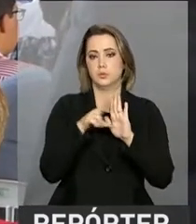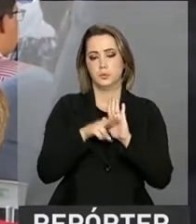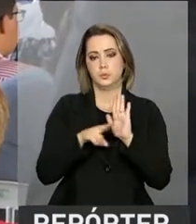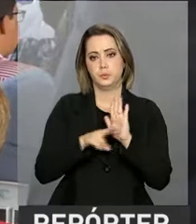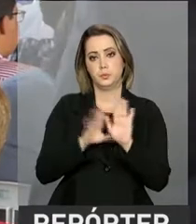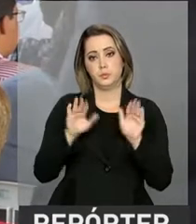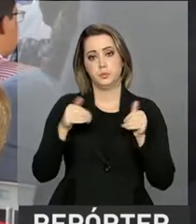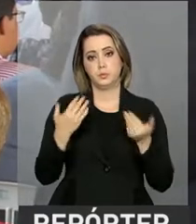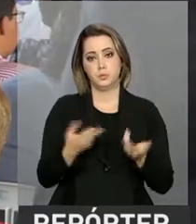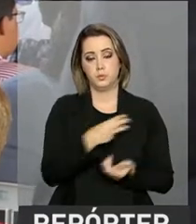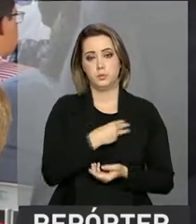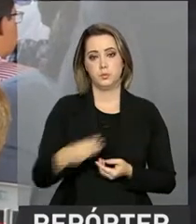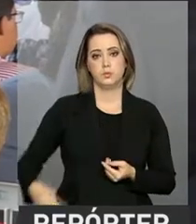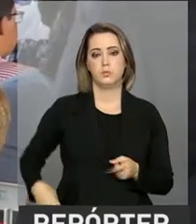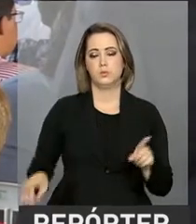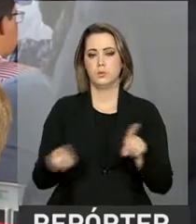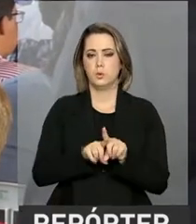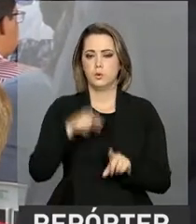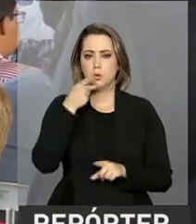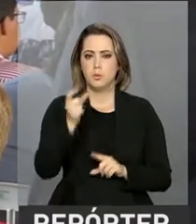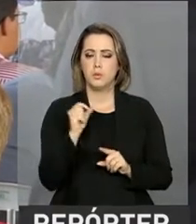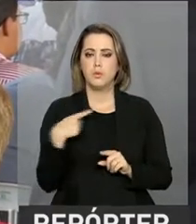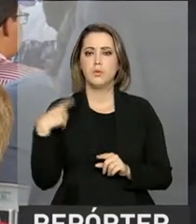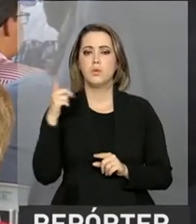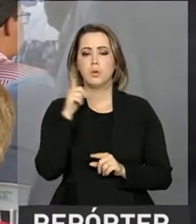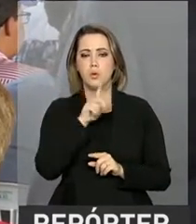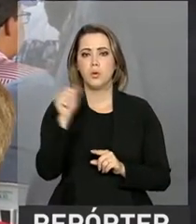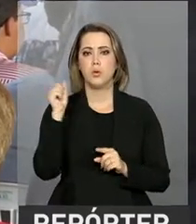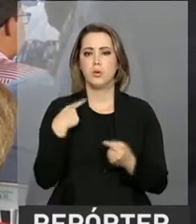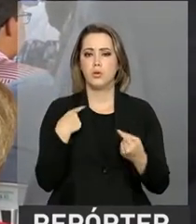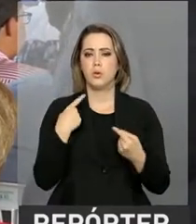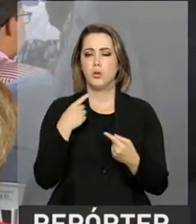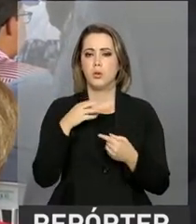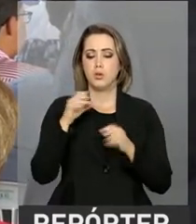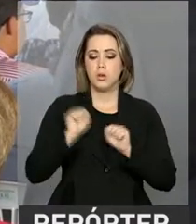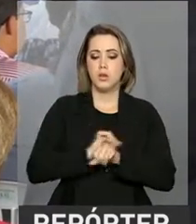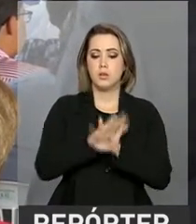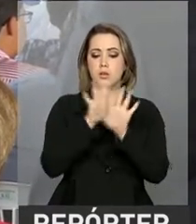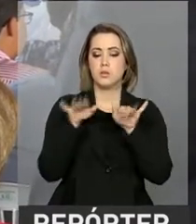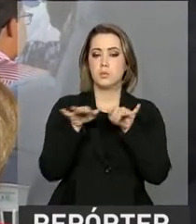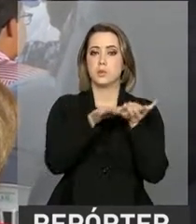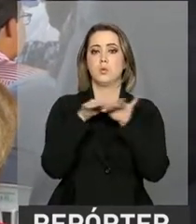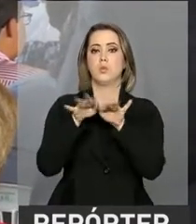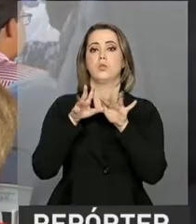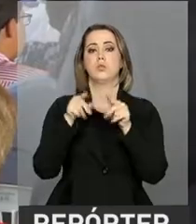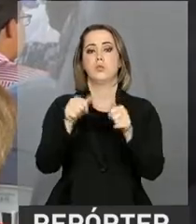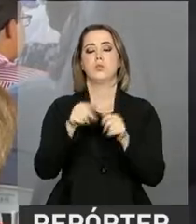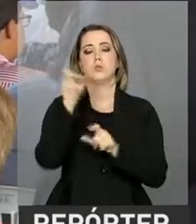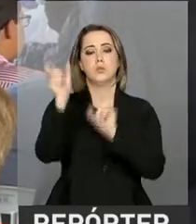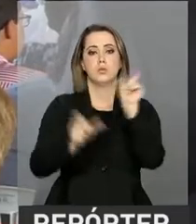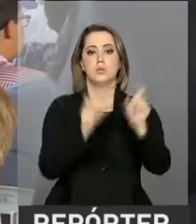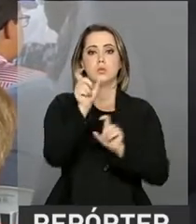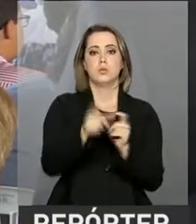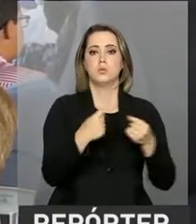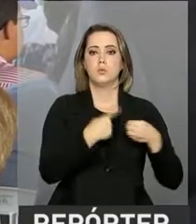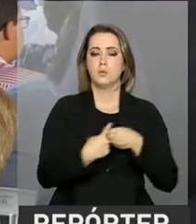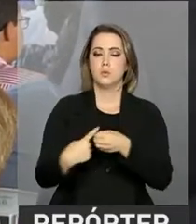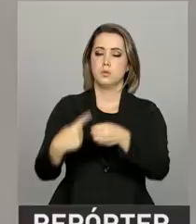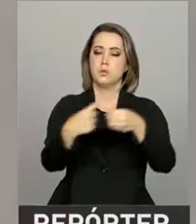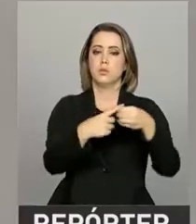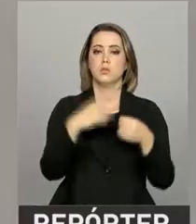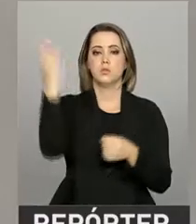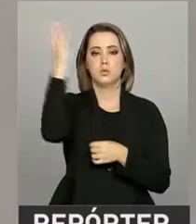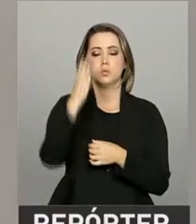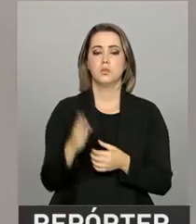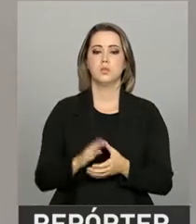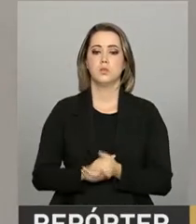e, segundo o ministro, são uma aposta na transparência e no tratamento igualitário a todos os brasileiros e municípios do país.